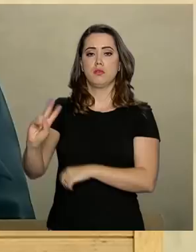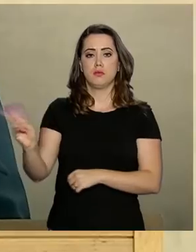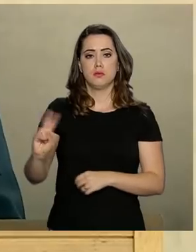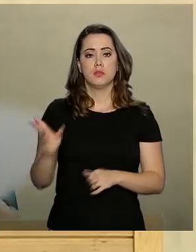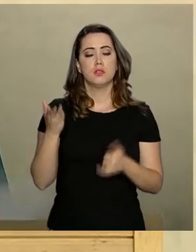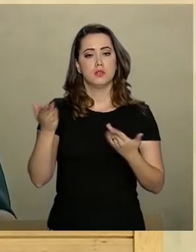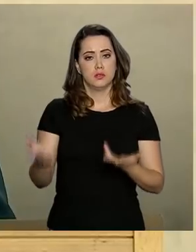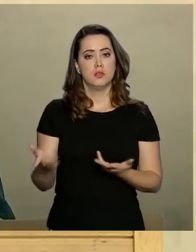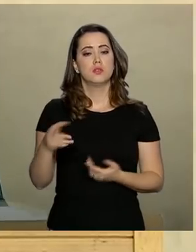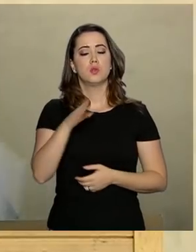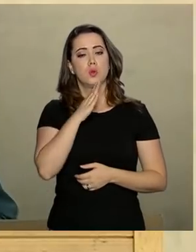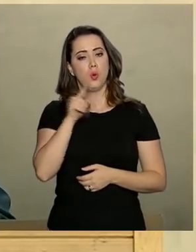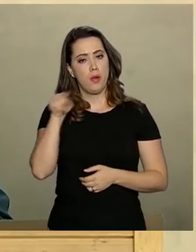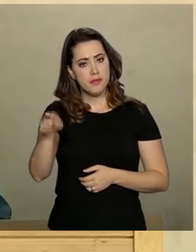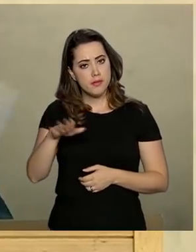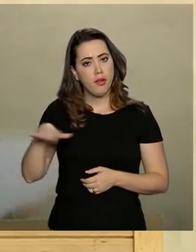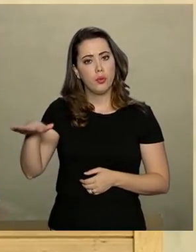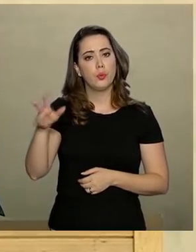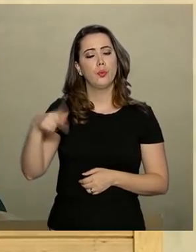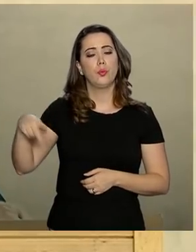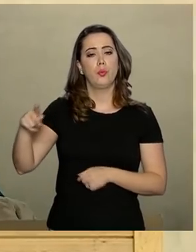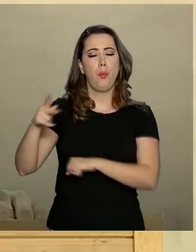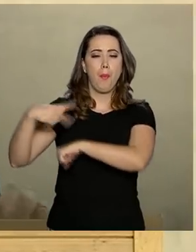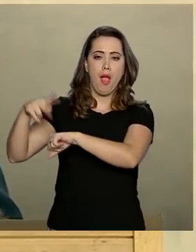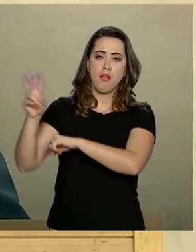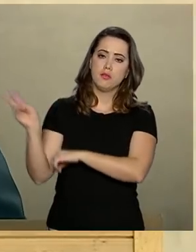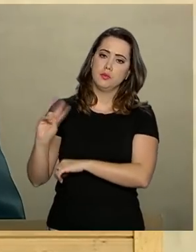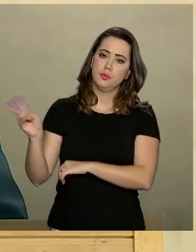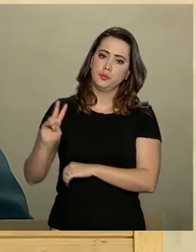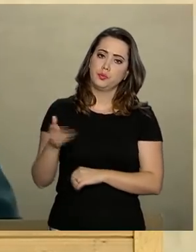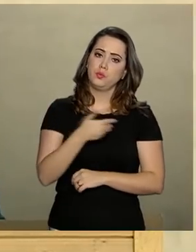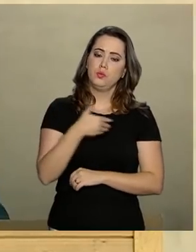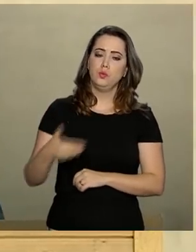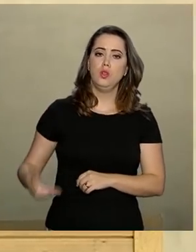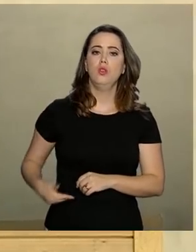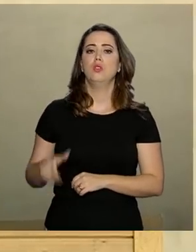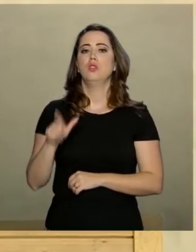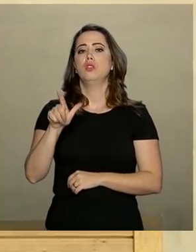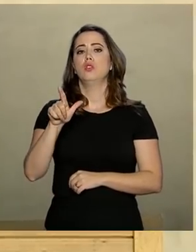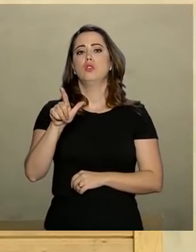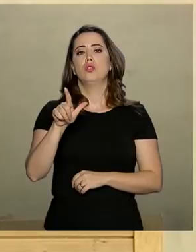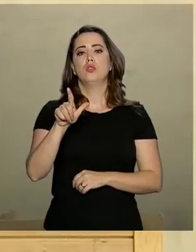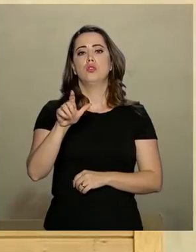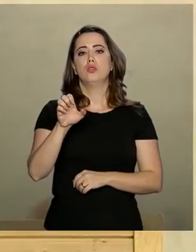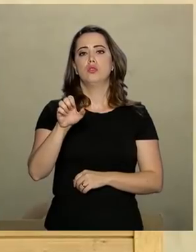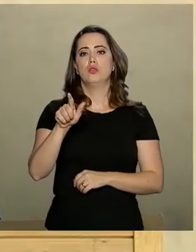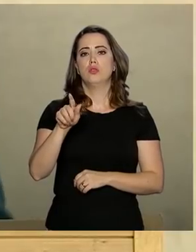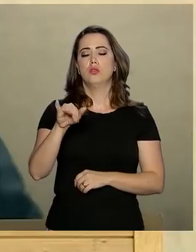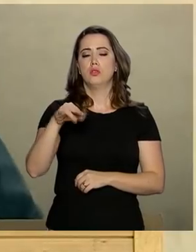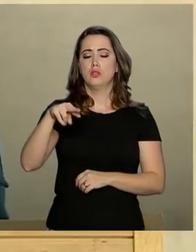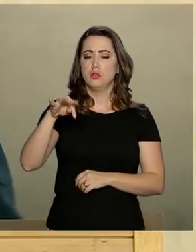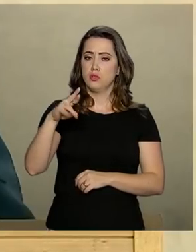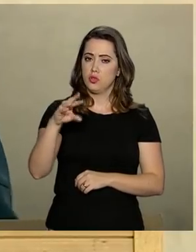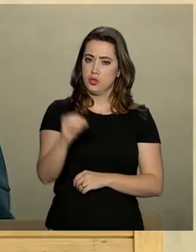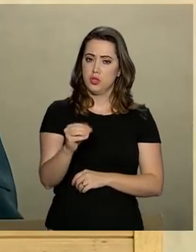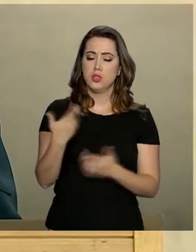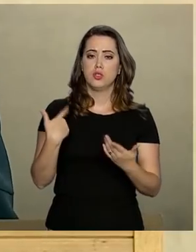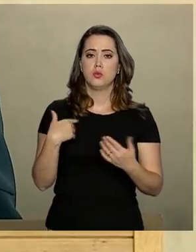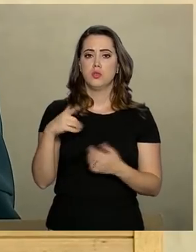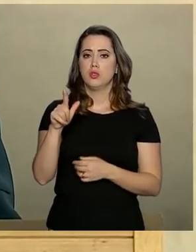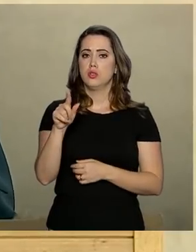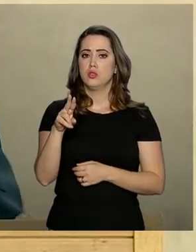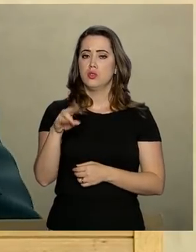Venezuela, reconhecendo governo legítimo de Guaidó e exigindo o fim